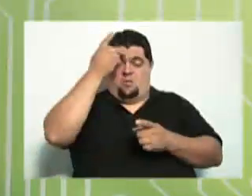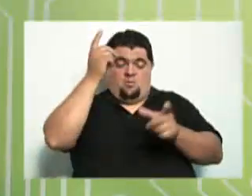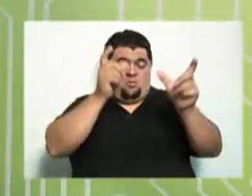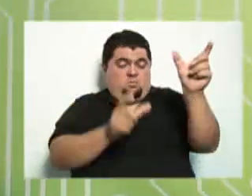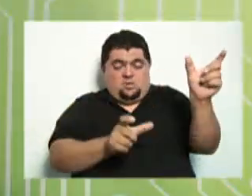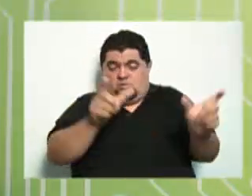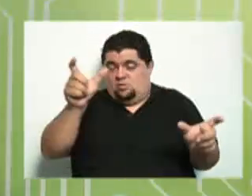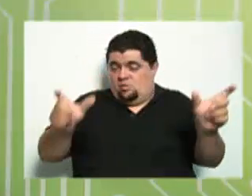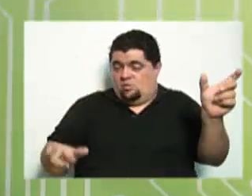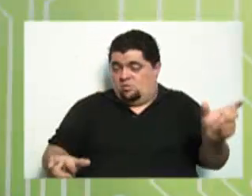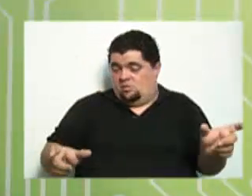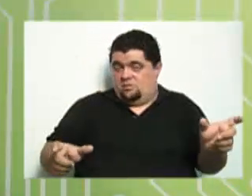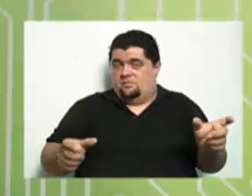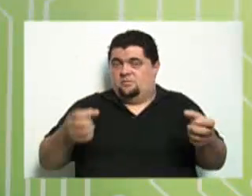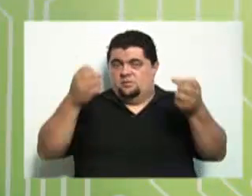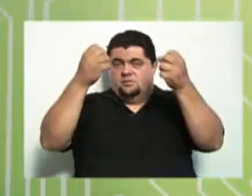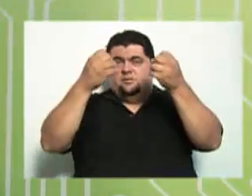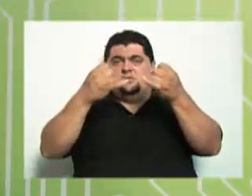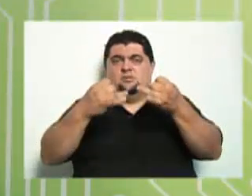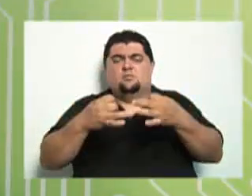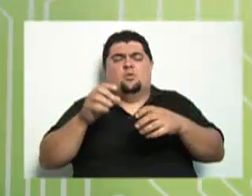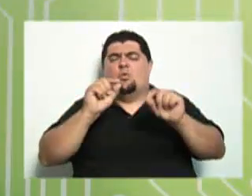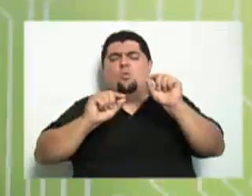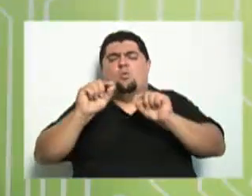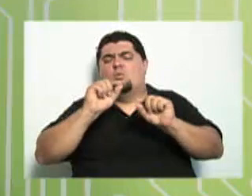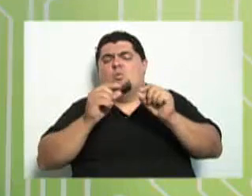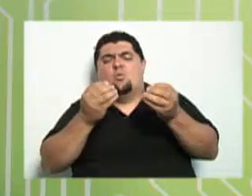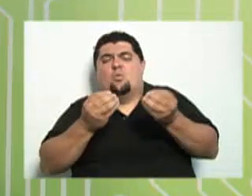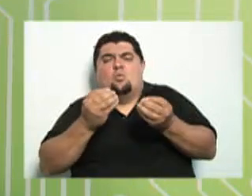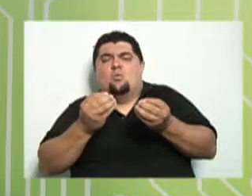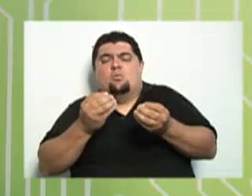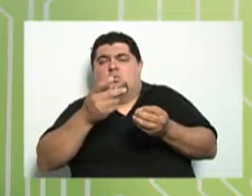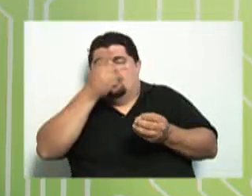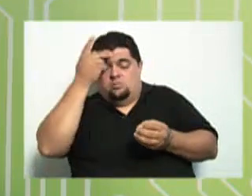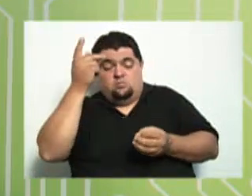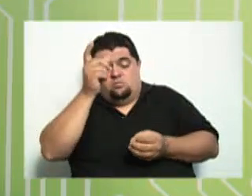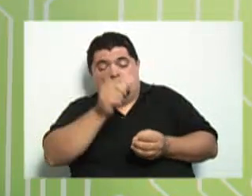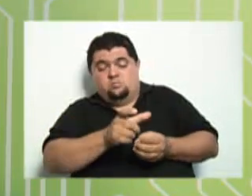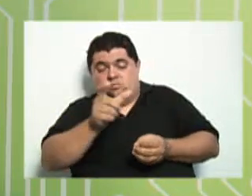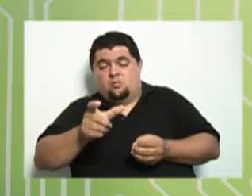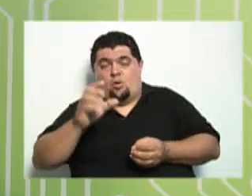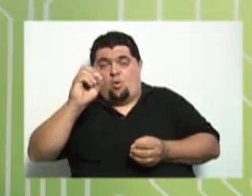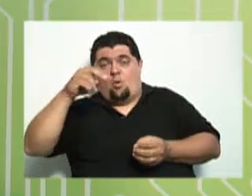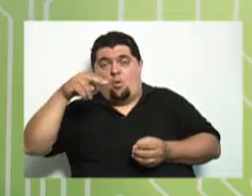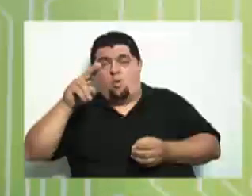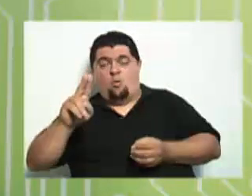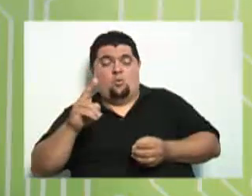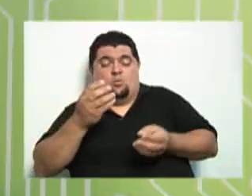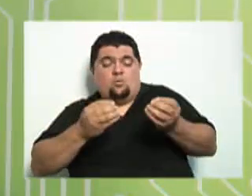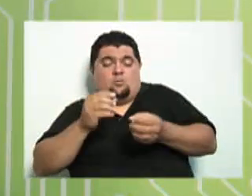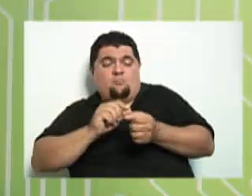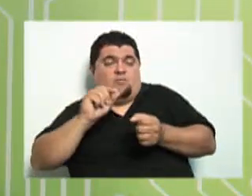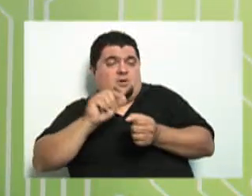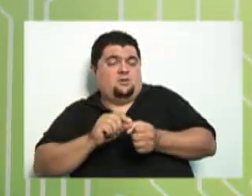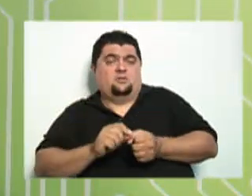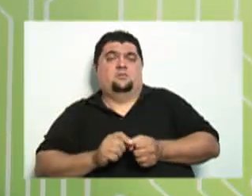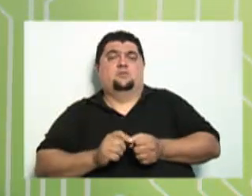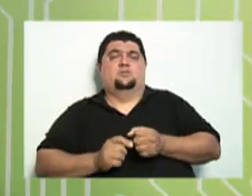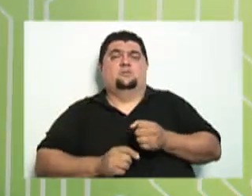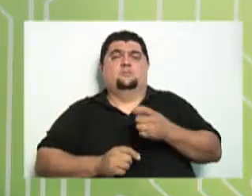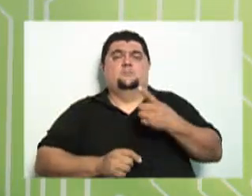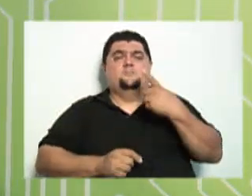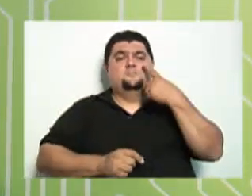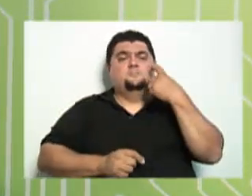quando a gente explicou um pouco sobre o que é o indicador da ONU, o IDH. Falamos dessa sua intenção de